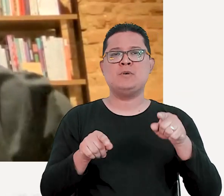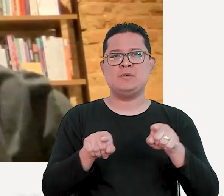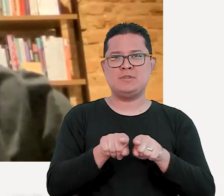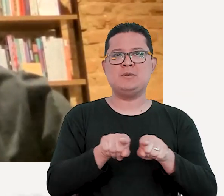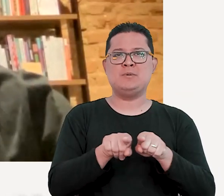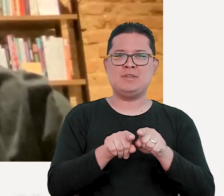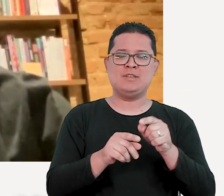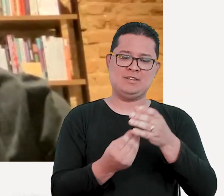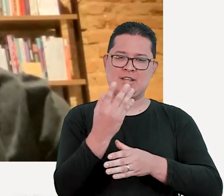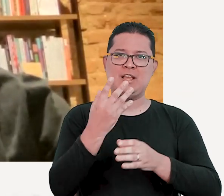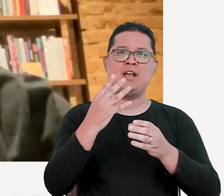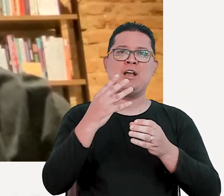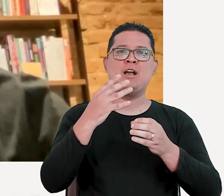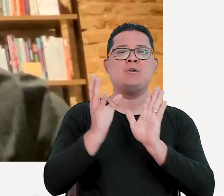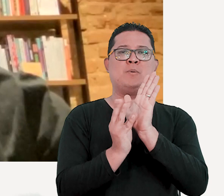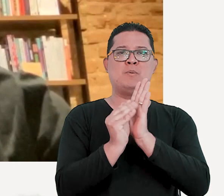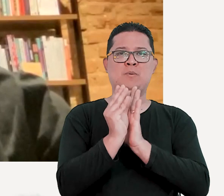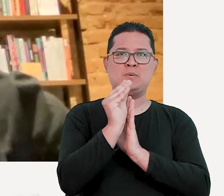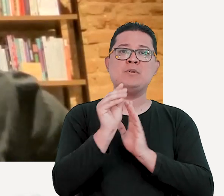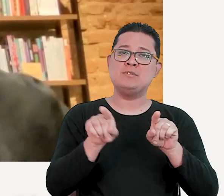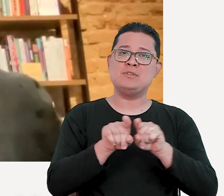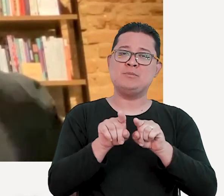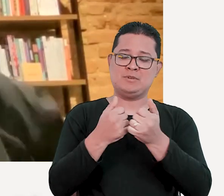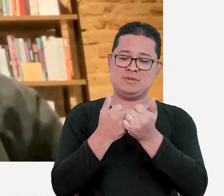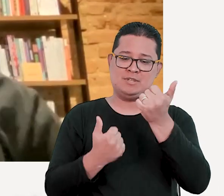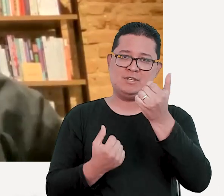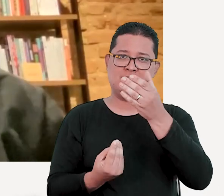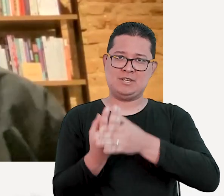e uma das fundadoras do Clube do UX Writing.